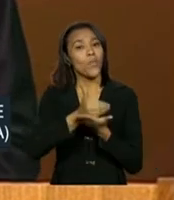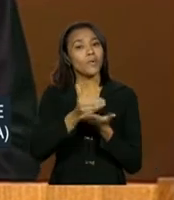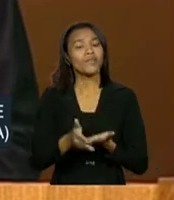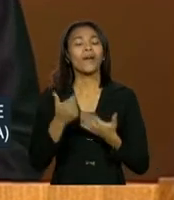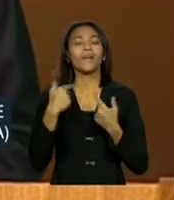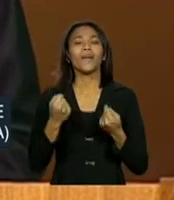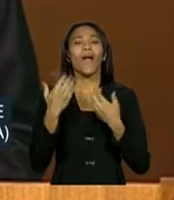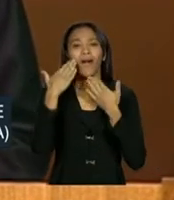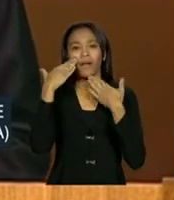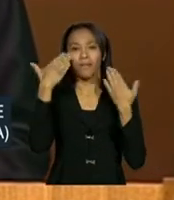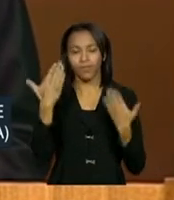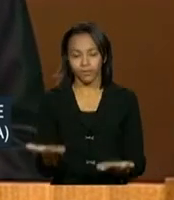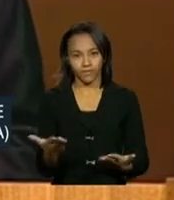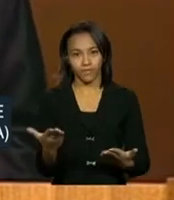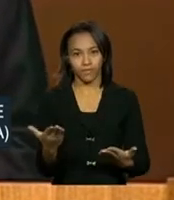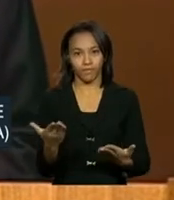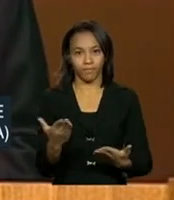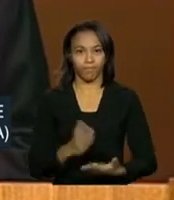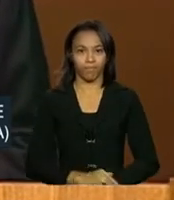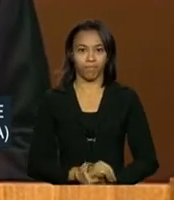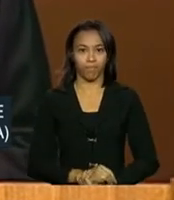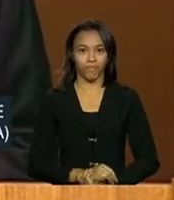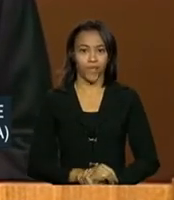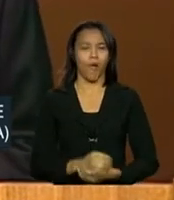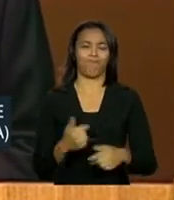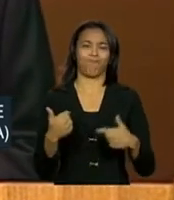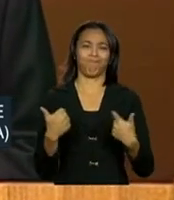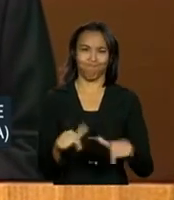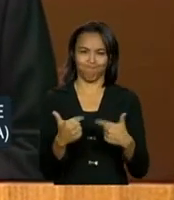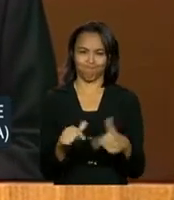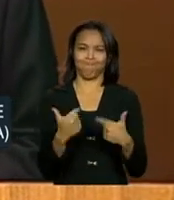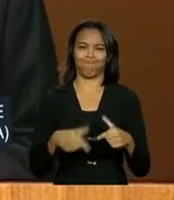agradecer ao trabalho